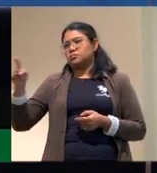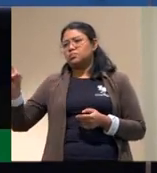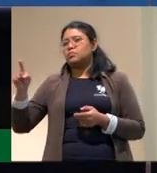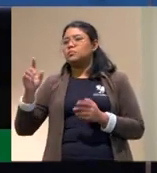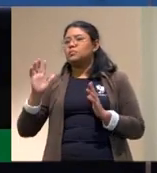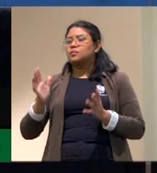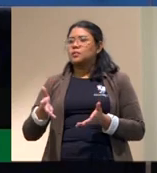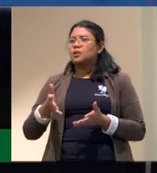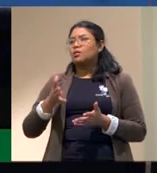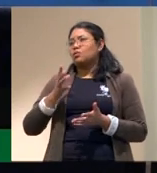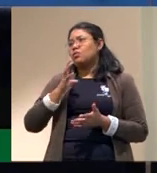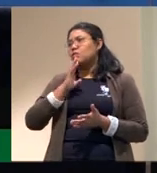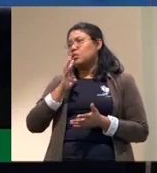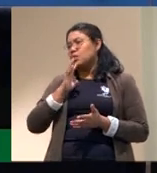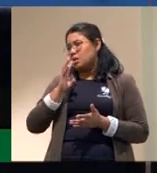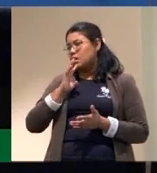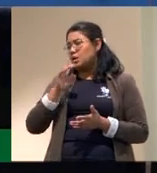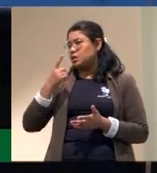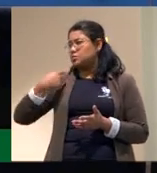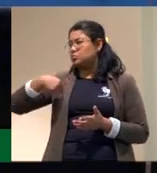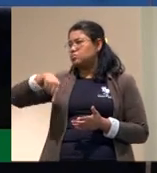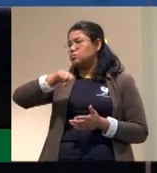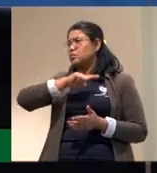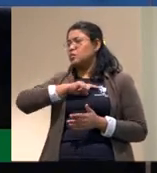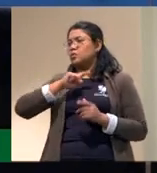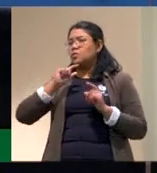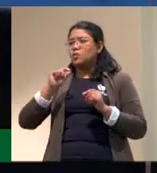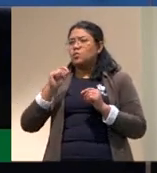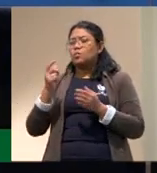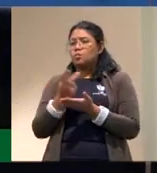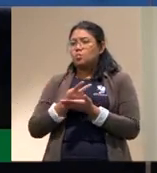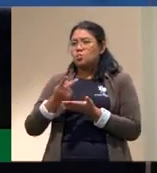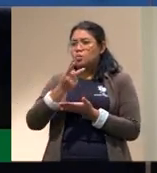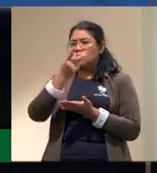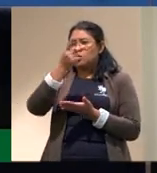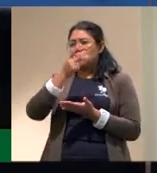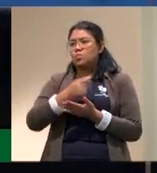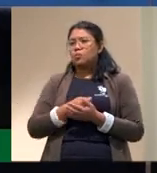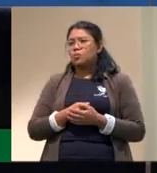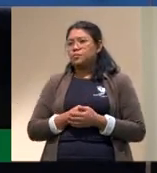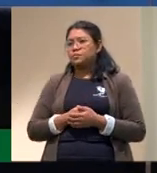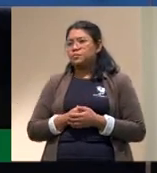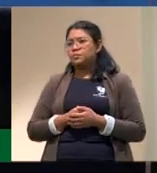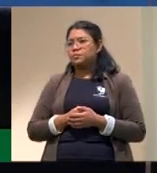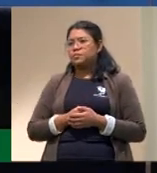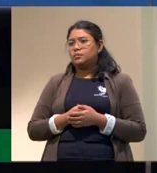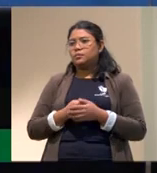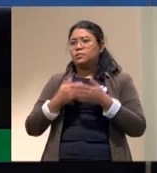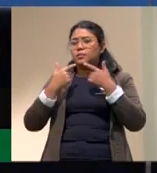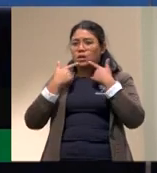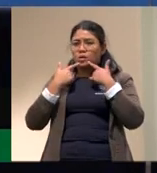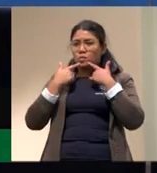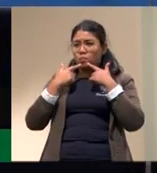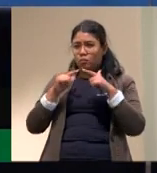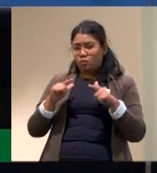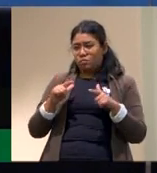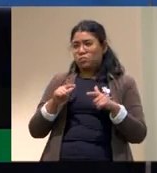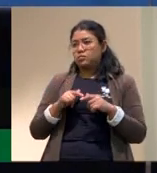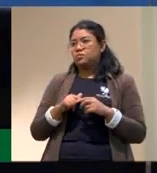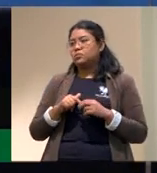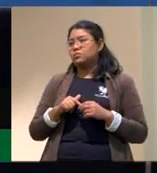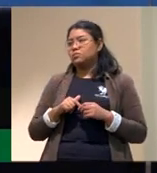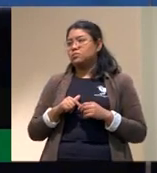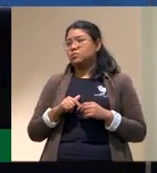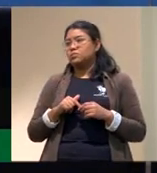já é um velho conhecido nosso, a poesia do Loris Malaguzzi, da Sem Linguagens, né? Que